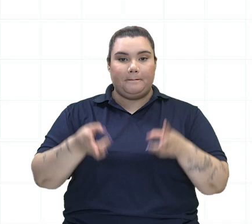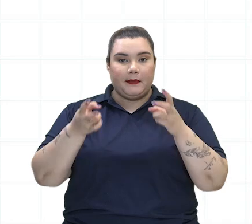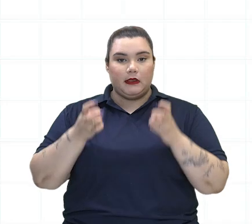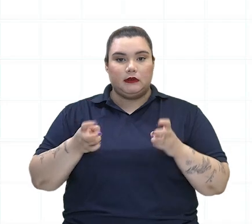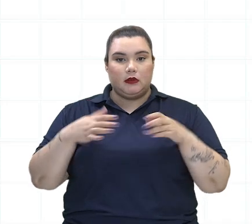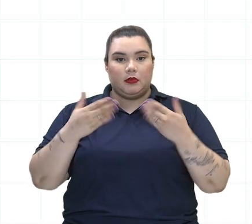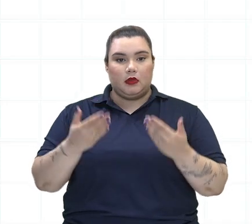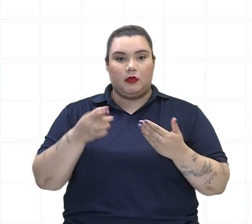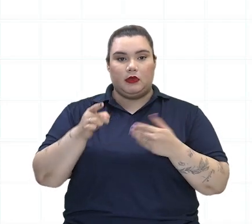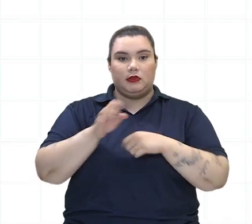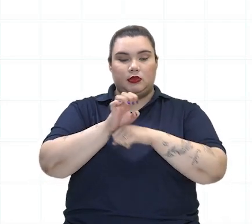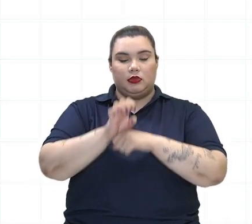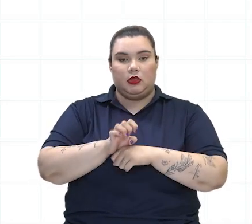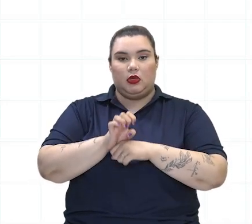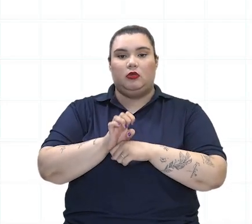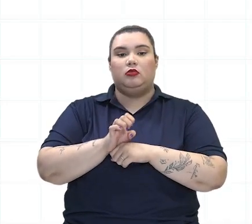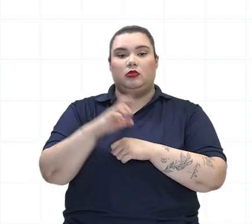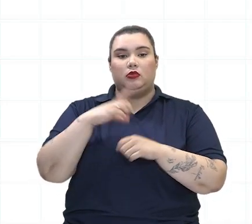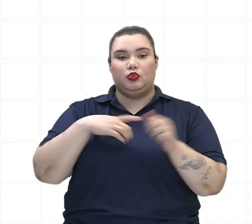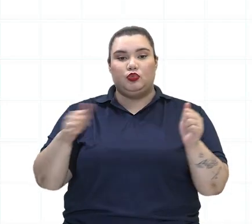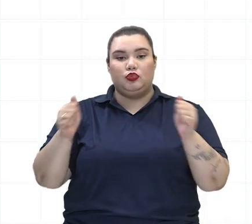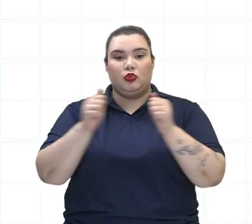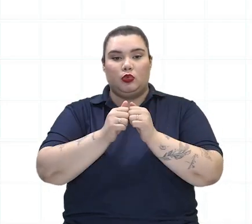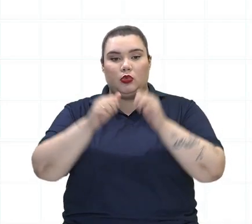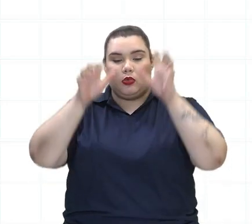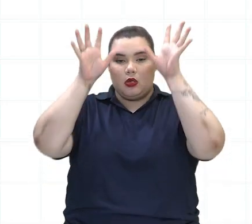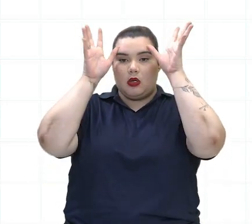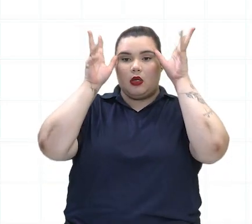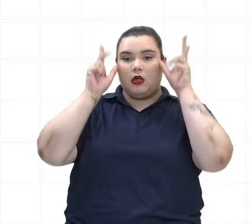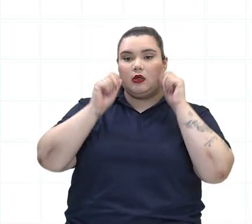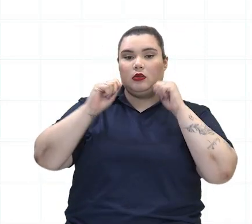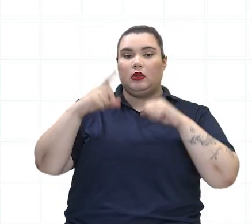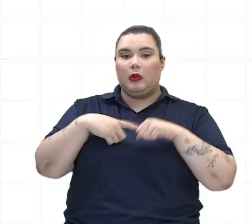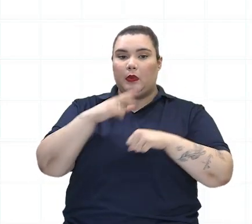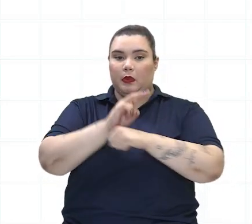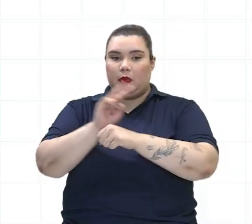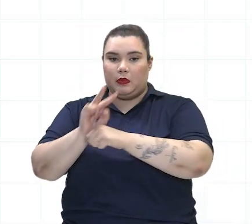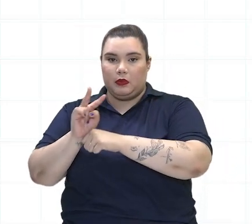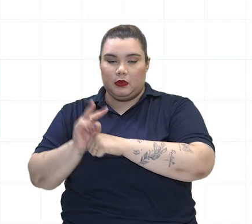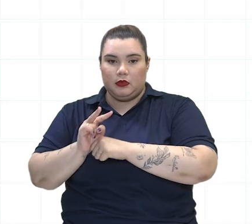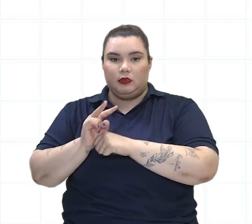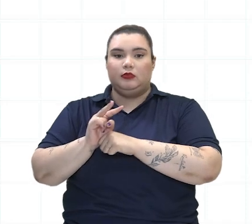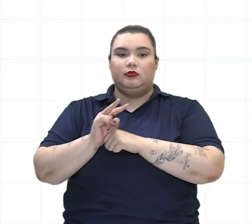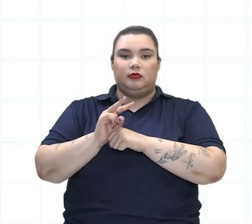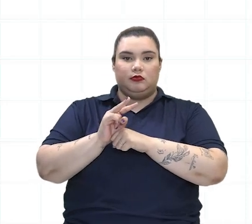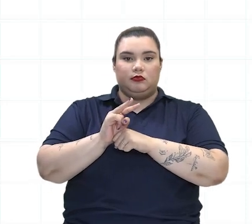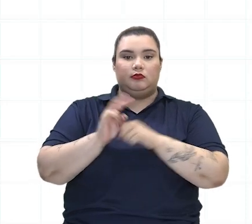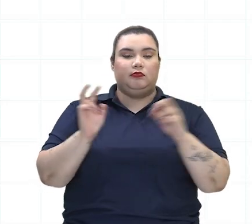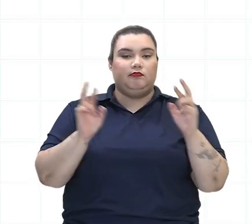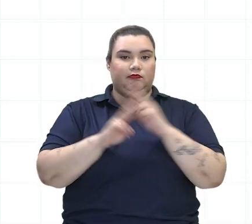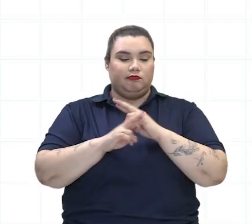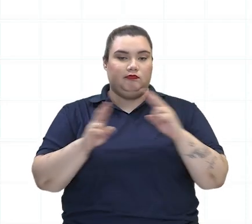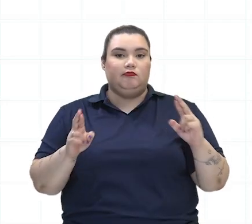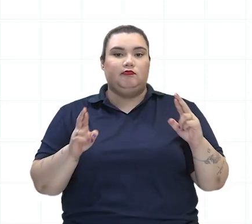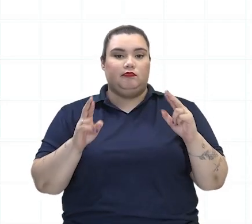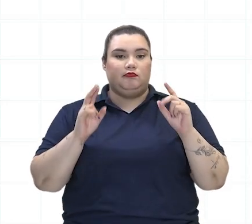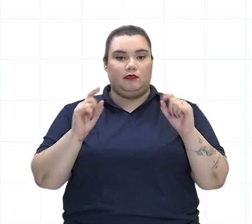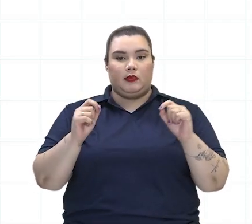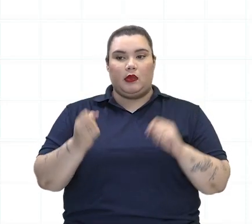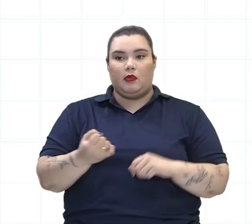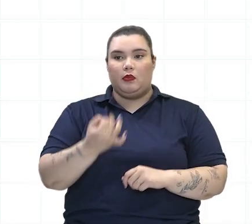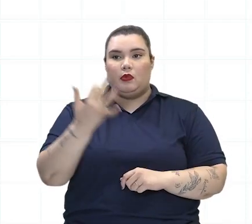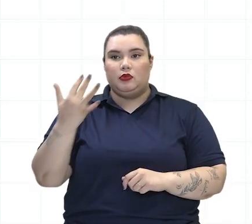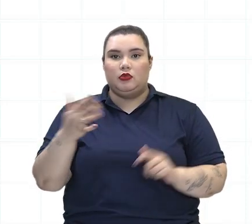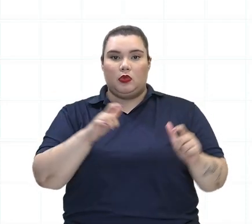acaba, junto com o do Acre, ali tendo alguma proteção devido também, como a gente viu em aulas anteriores, à quantidade de terras indígenas,